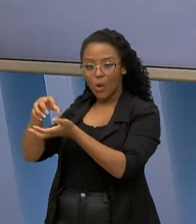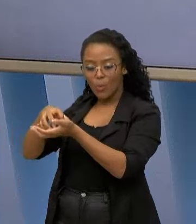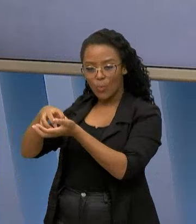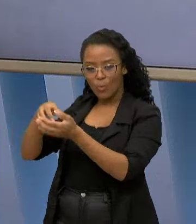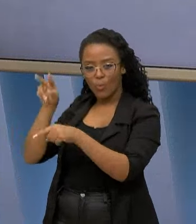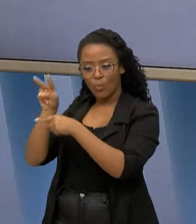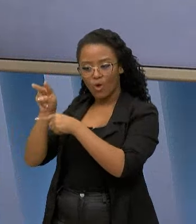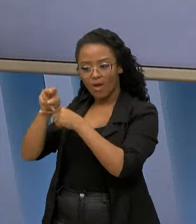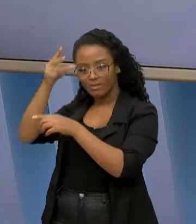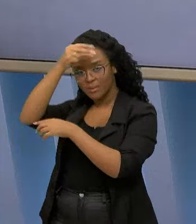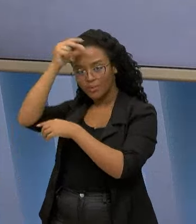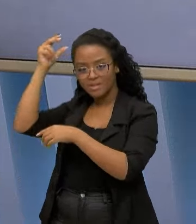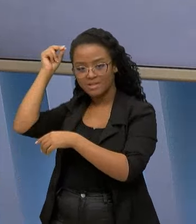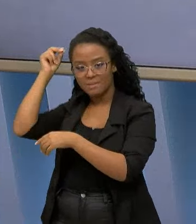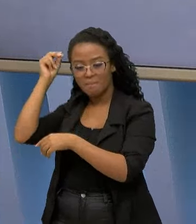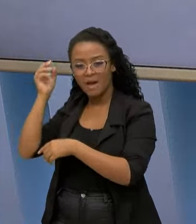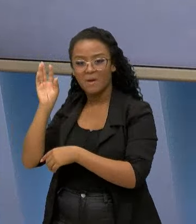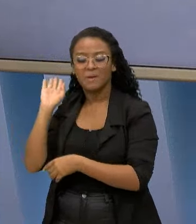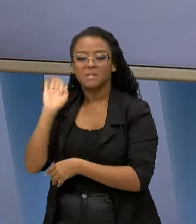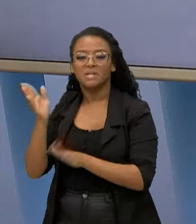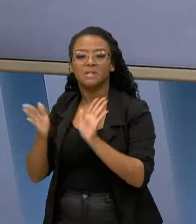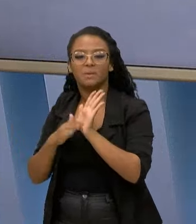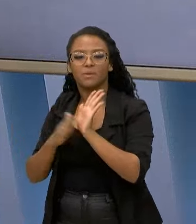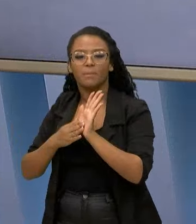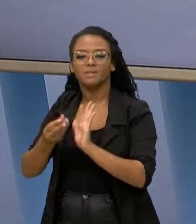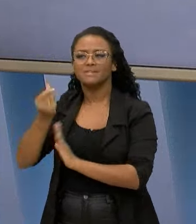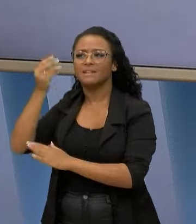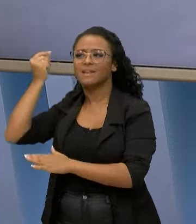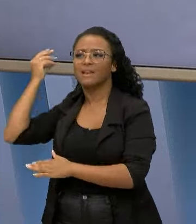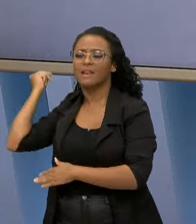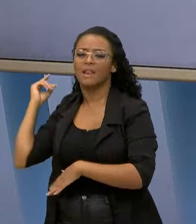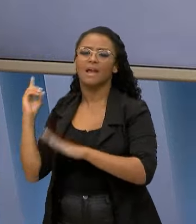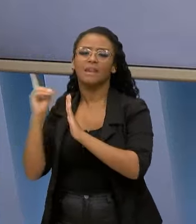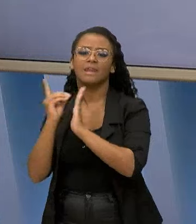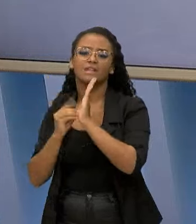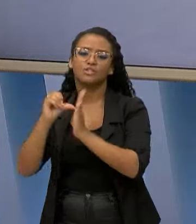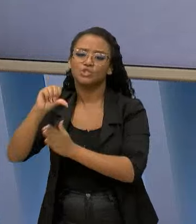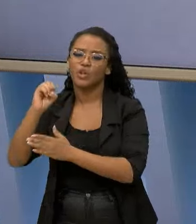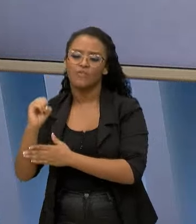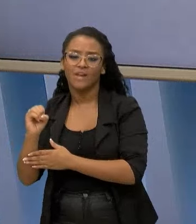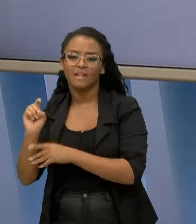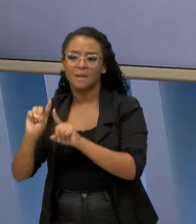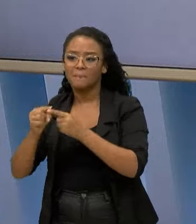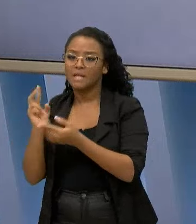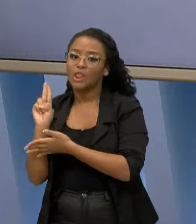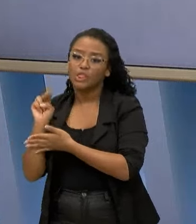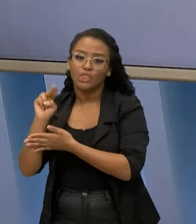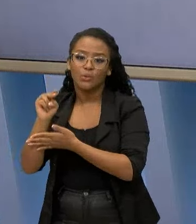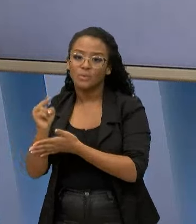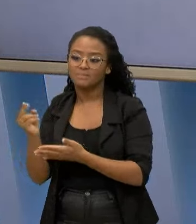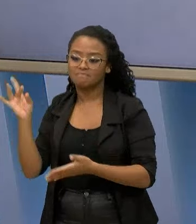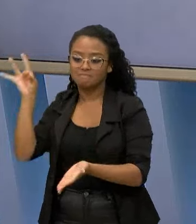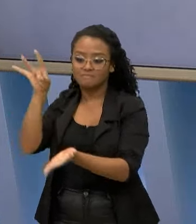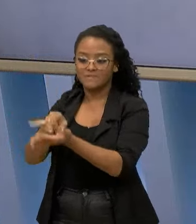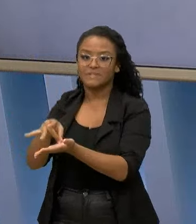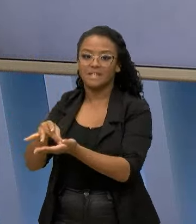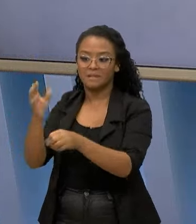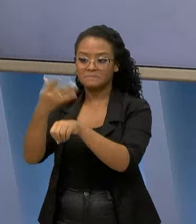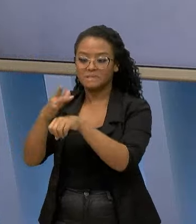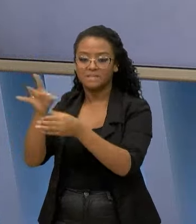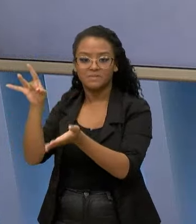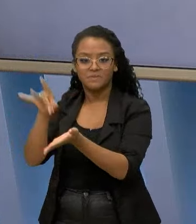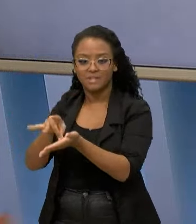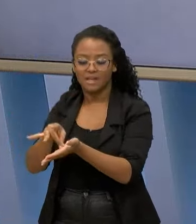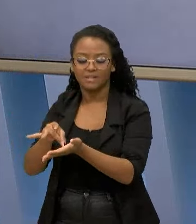desde a década de 90 e nunca foi implementada. Eu acho que hoje, contar só com a Polícia Militar, com a Polícia Civil, é muito